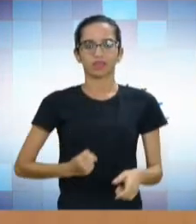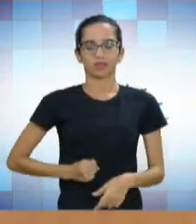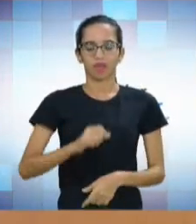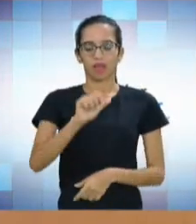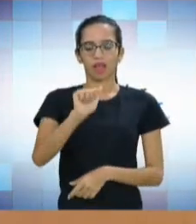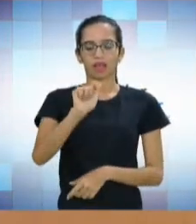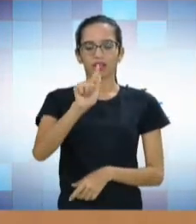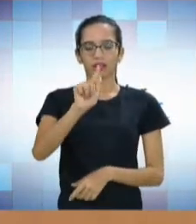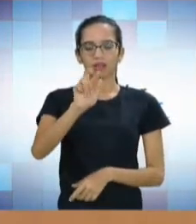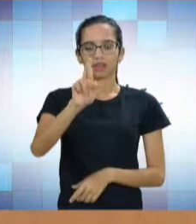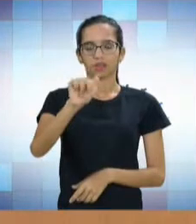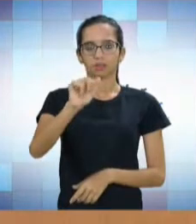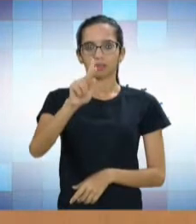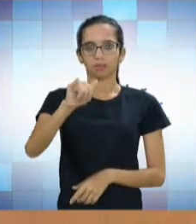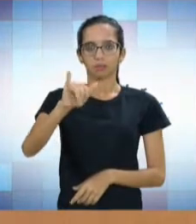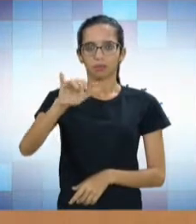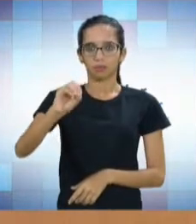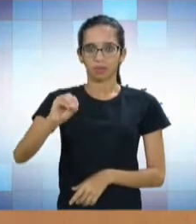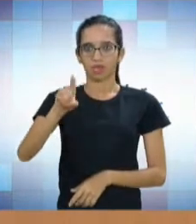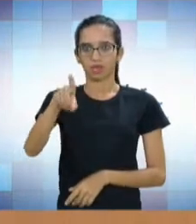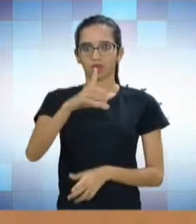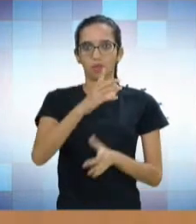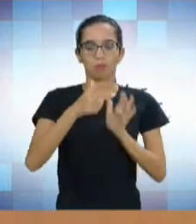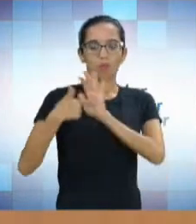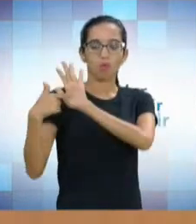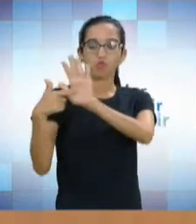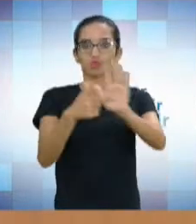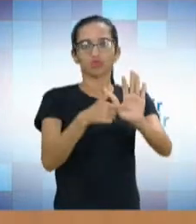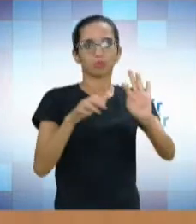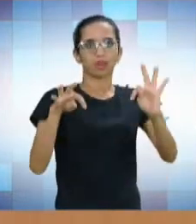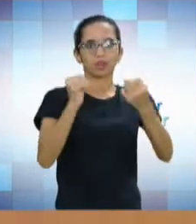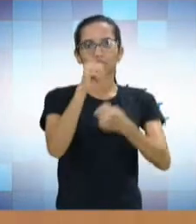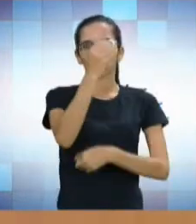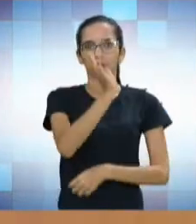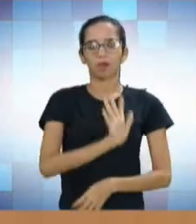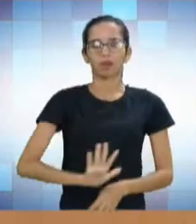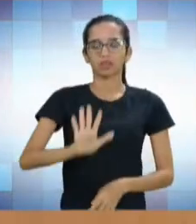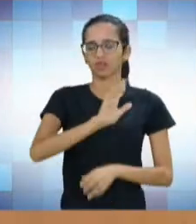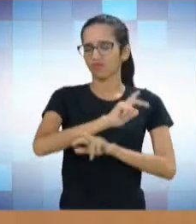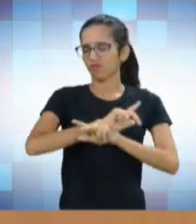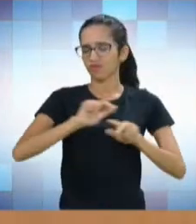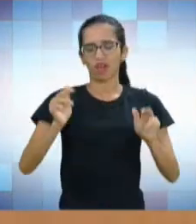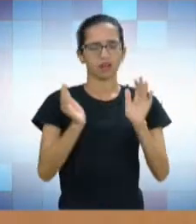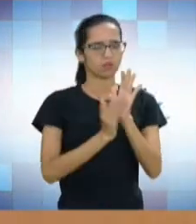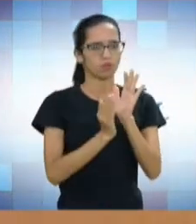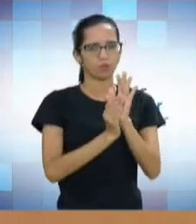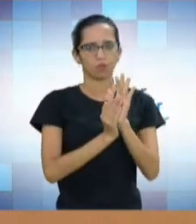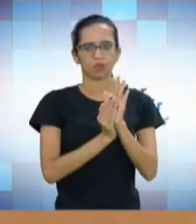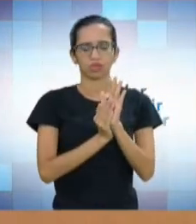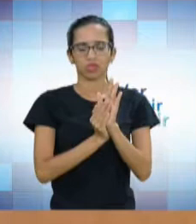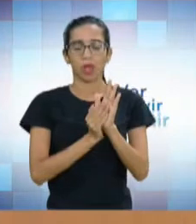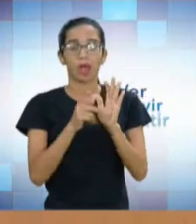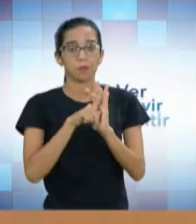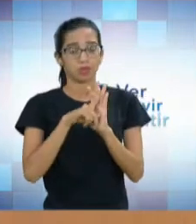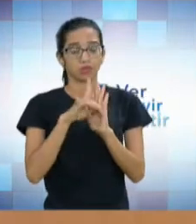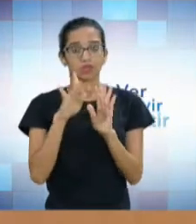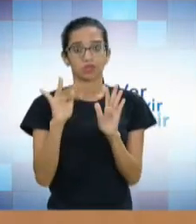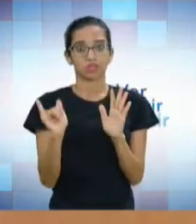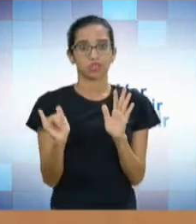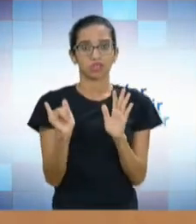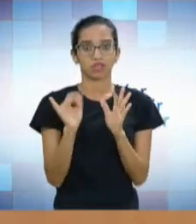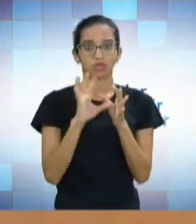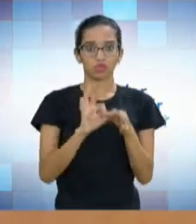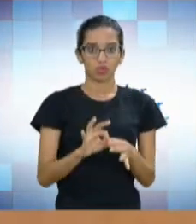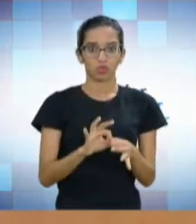senador agripino maia do rio grande do norte que levou para ser implantado em todo o brasil foram vários projetos o projeto de